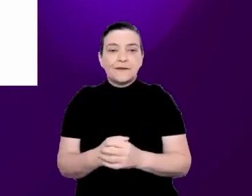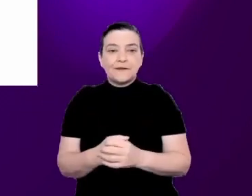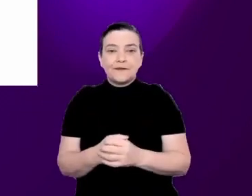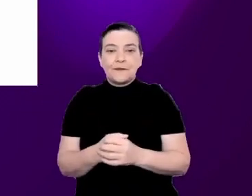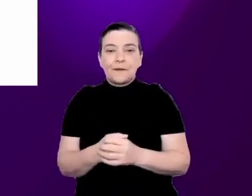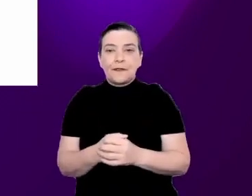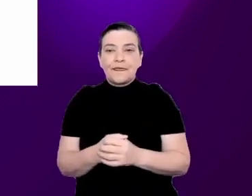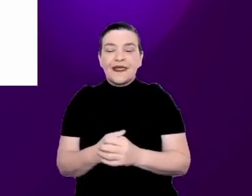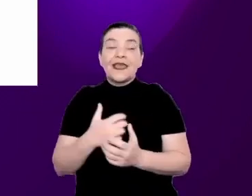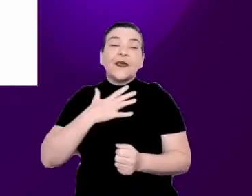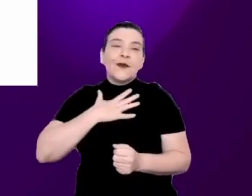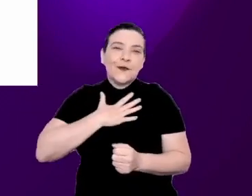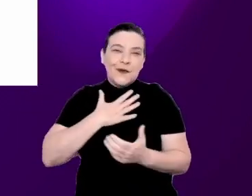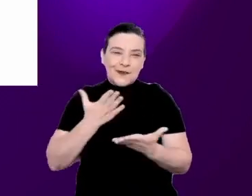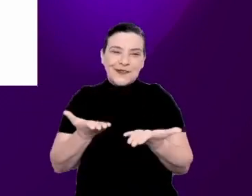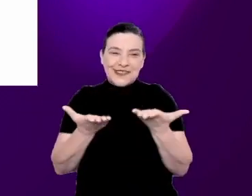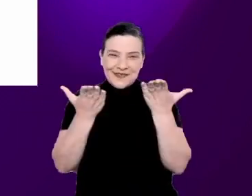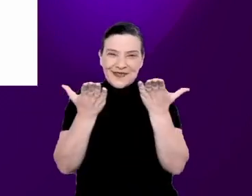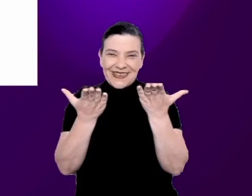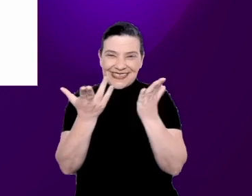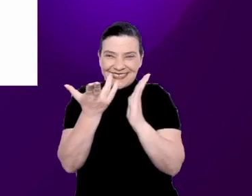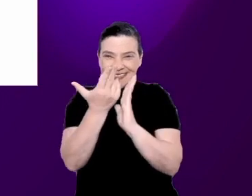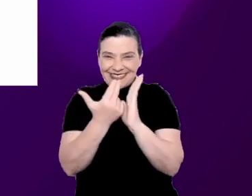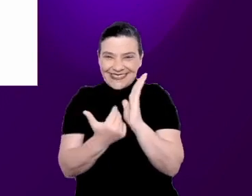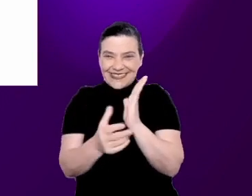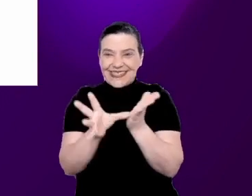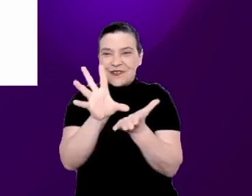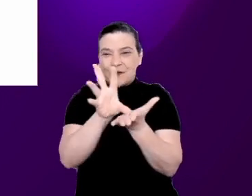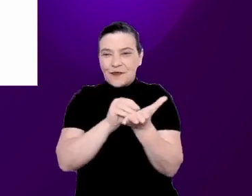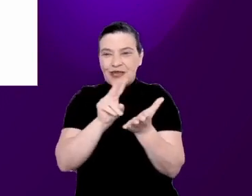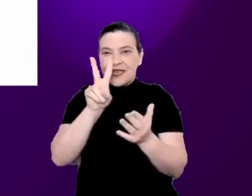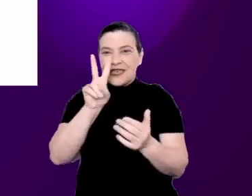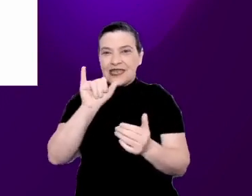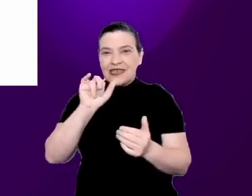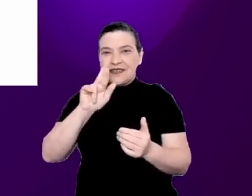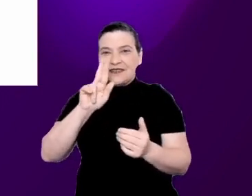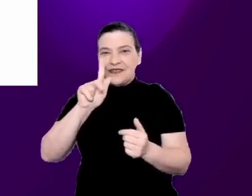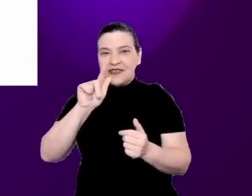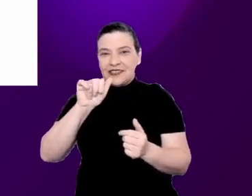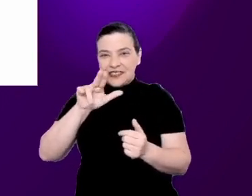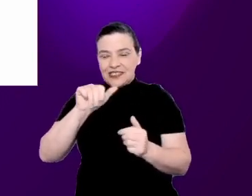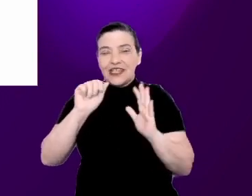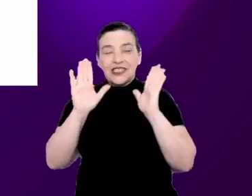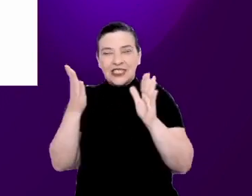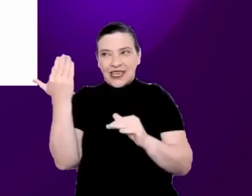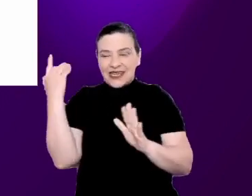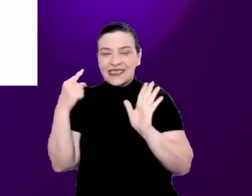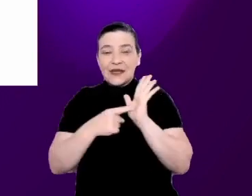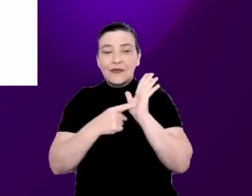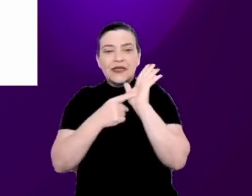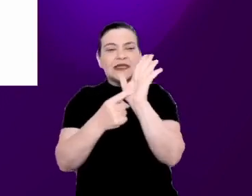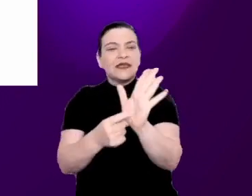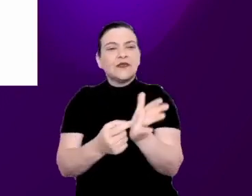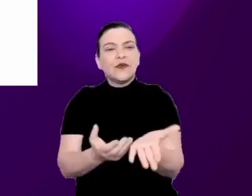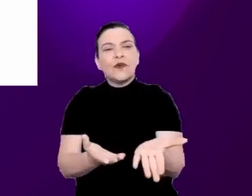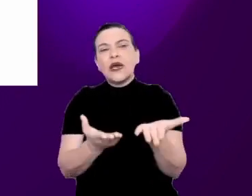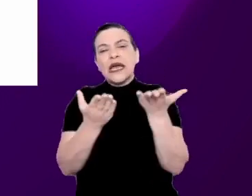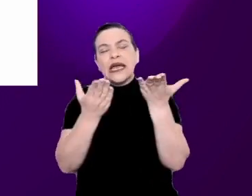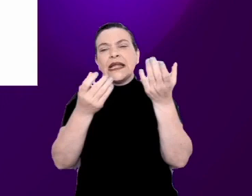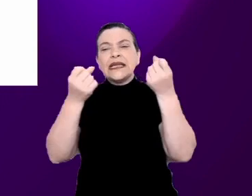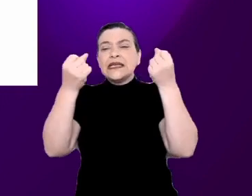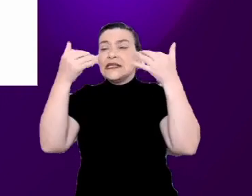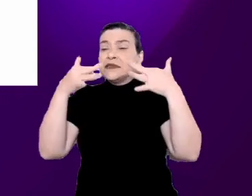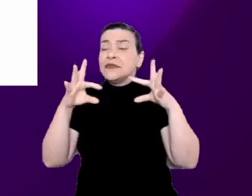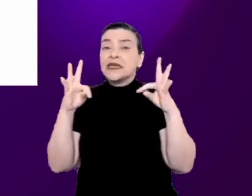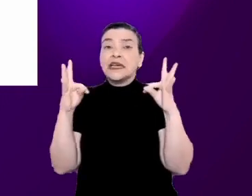Eu gosto muito dessa figura, eu até copiei essa figura, a Virginia apresentou ela num evento recentemente, que ela traz tudo isso